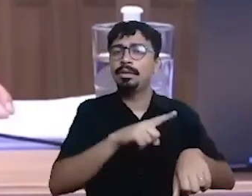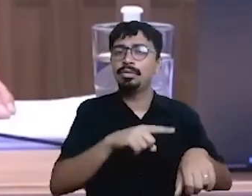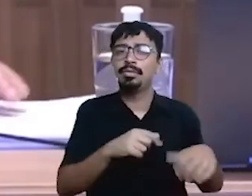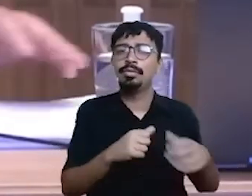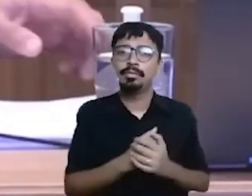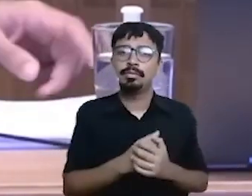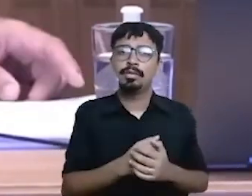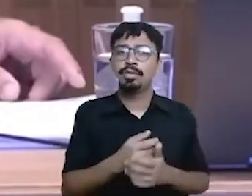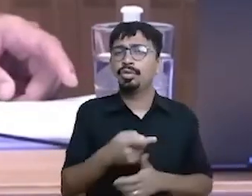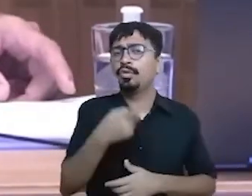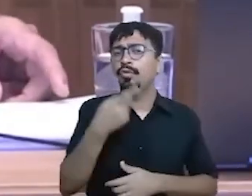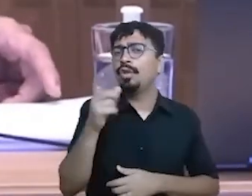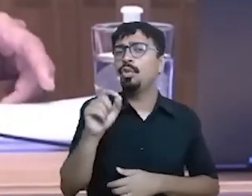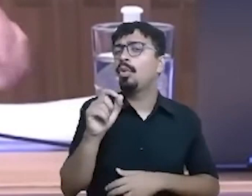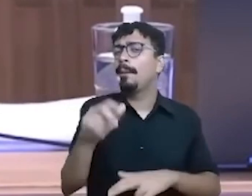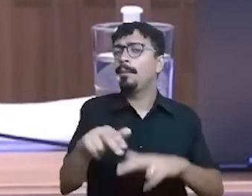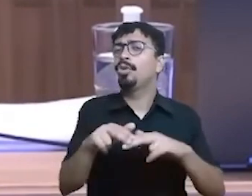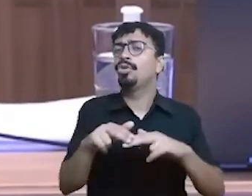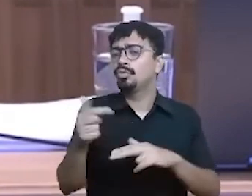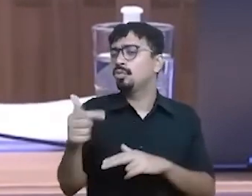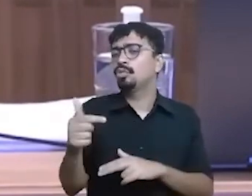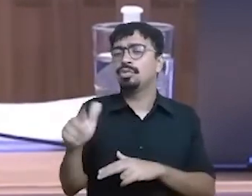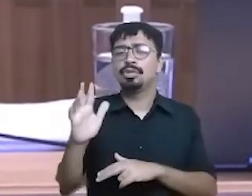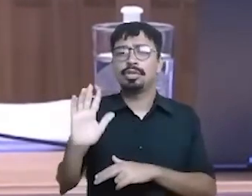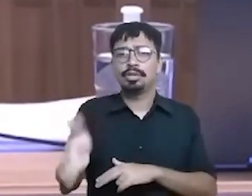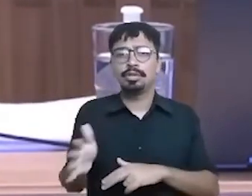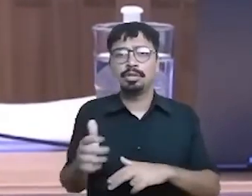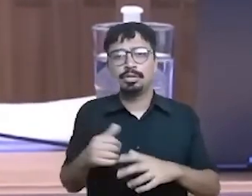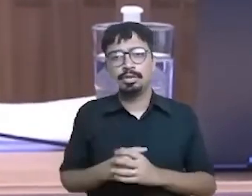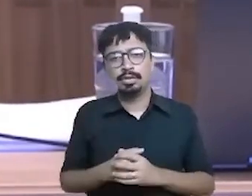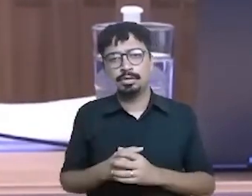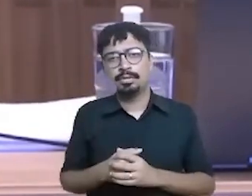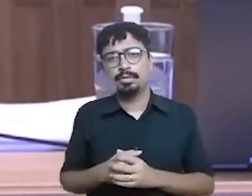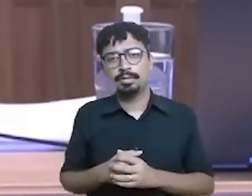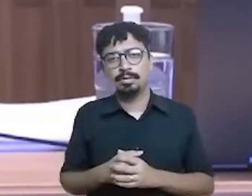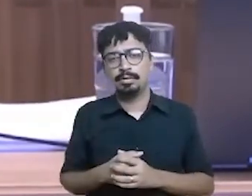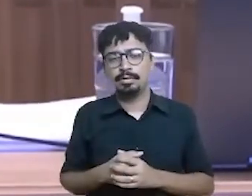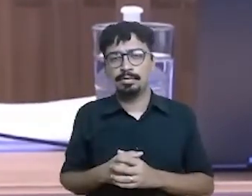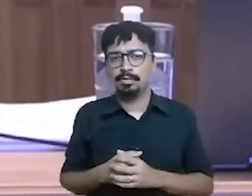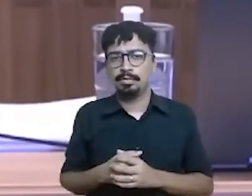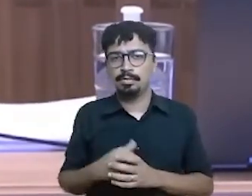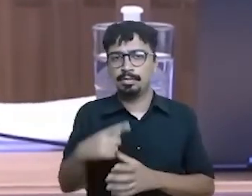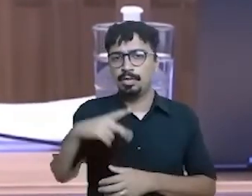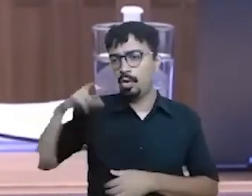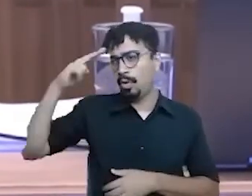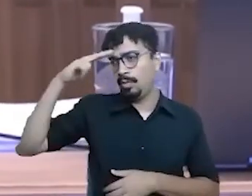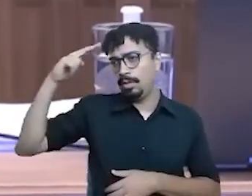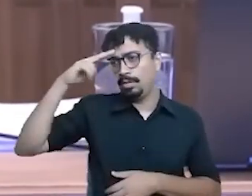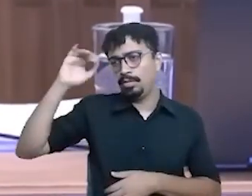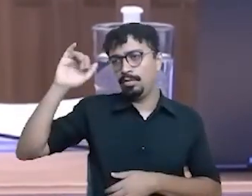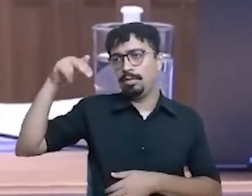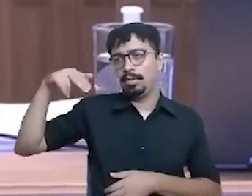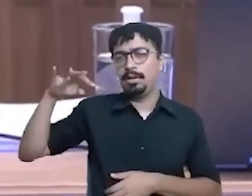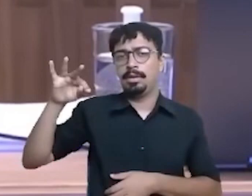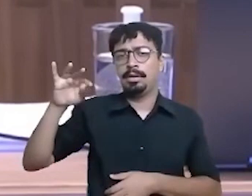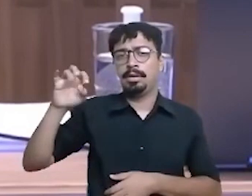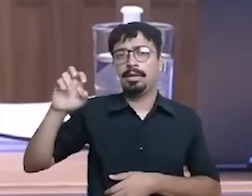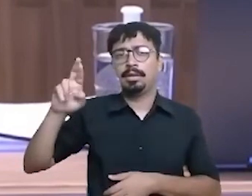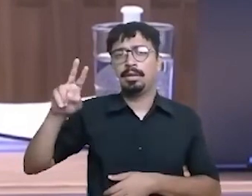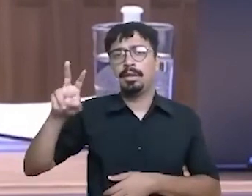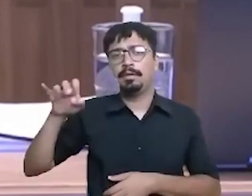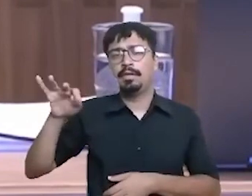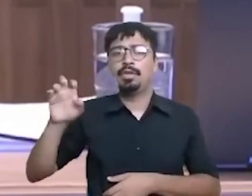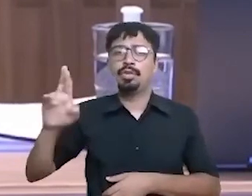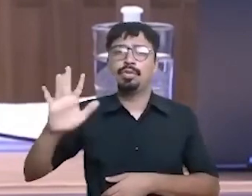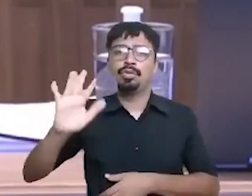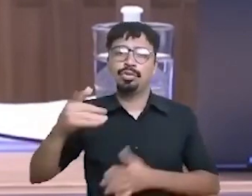sob o comando do do inventor e foi agendada a intervenção ao cumprimento das prisões